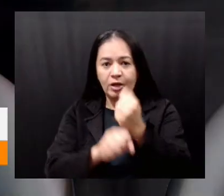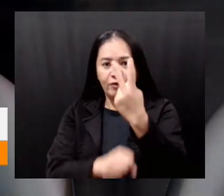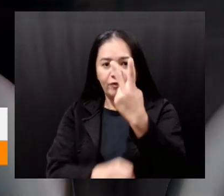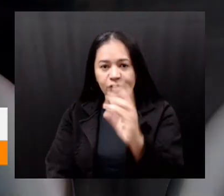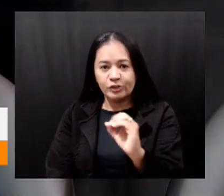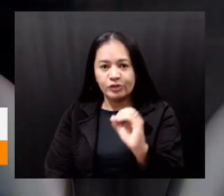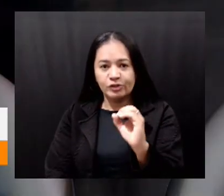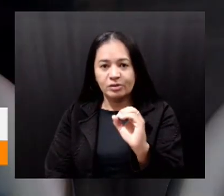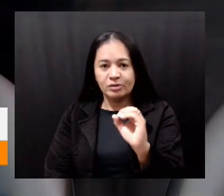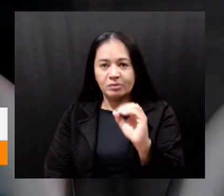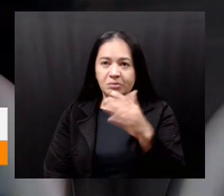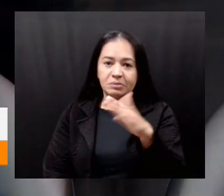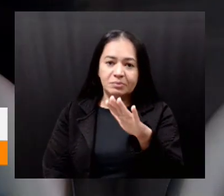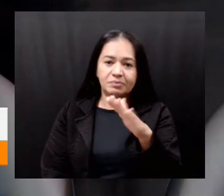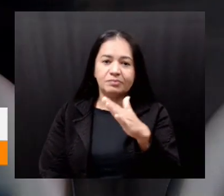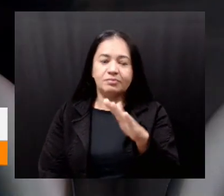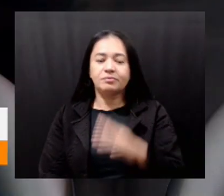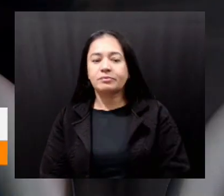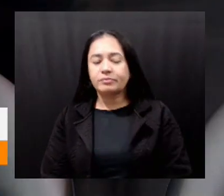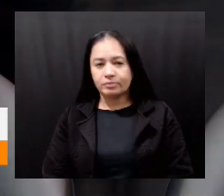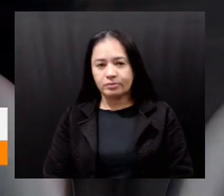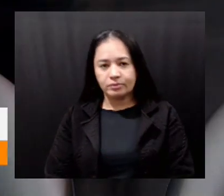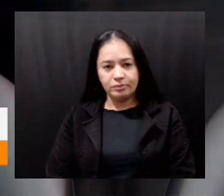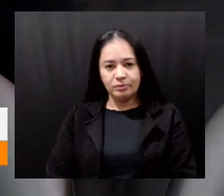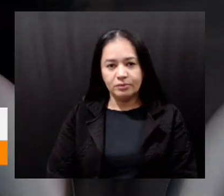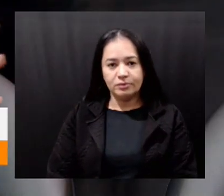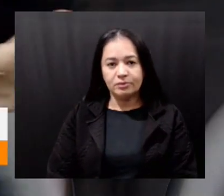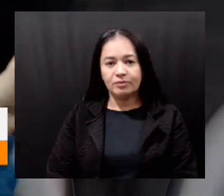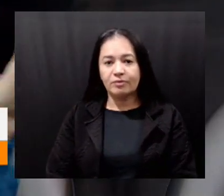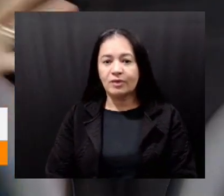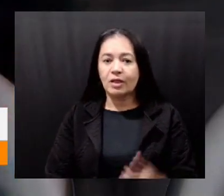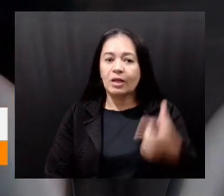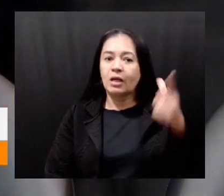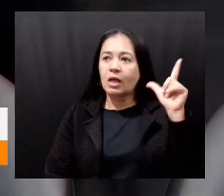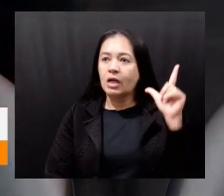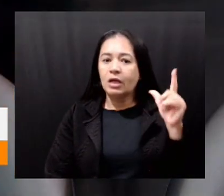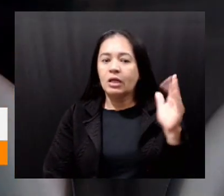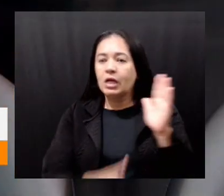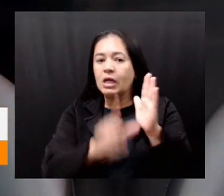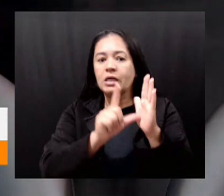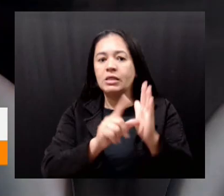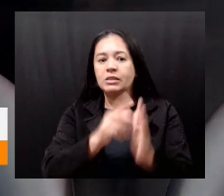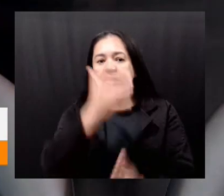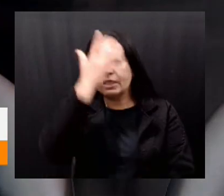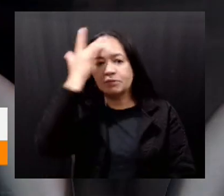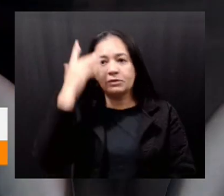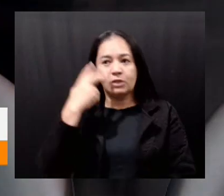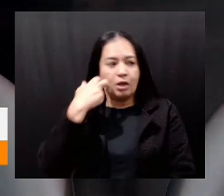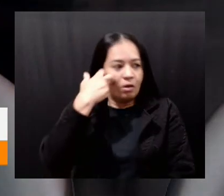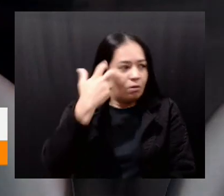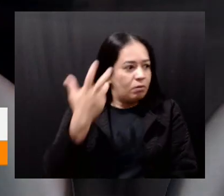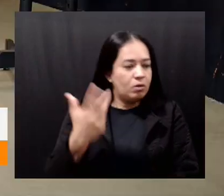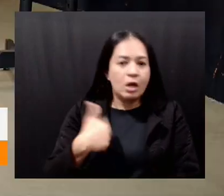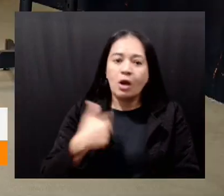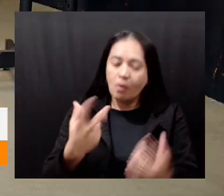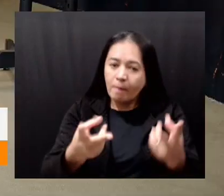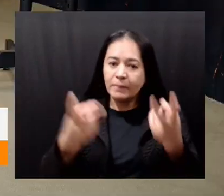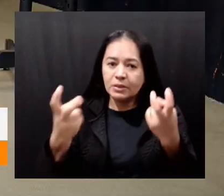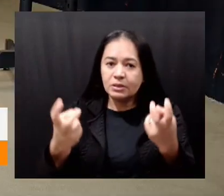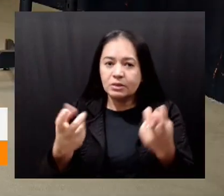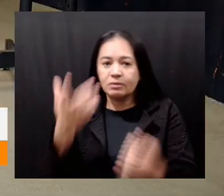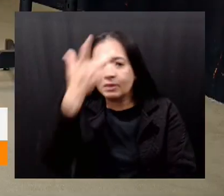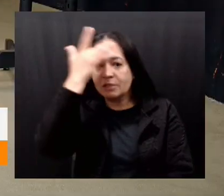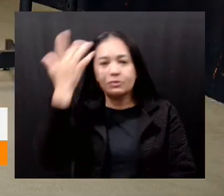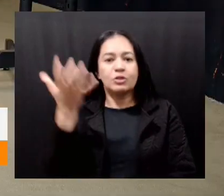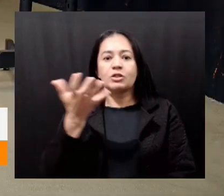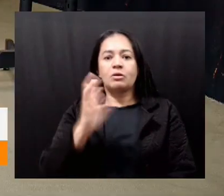mais até. Antes as pessoas tinham vergonha, eu vi isso. Exato, As pessoas exatamente. não queriam Um falar que tabu, né?